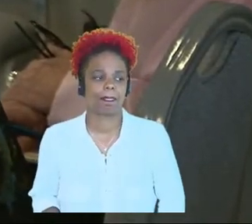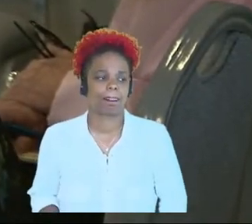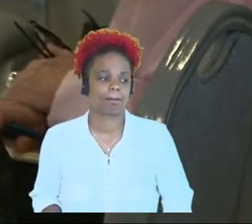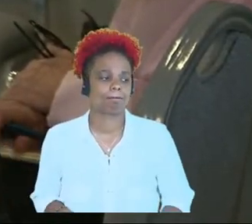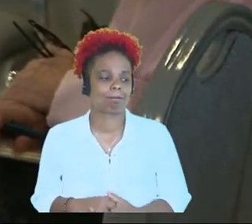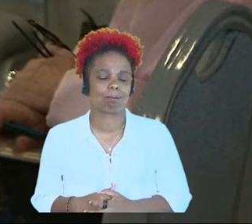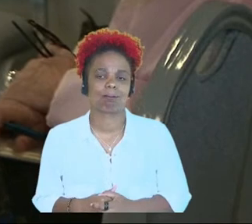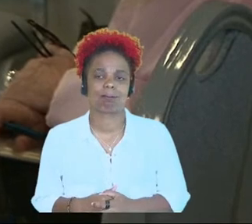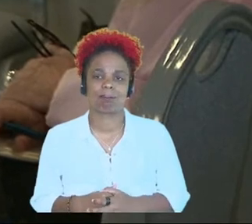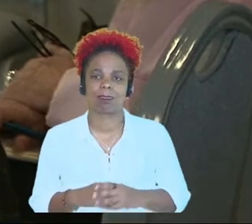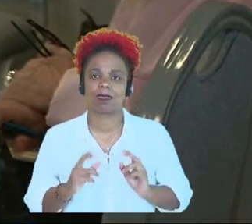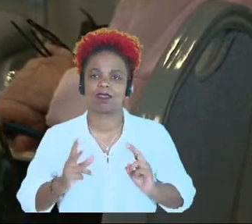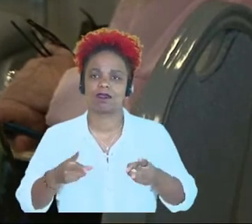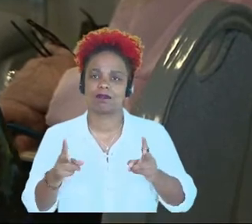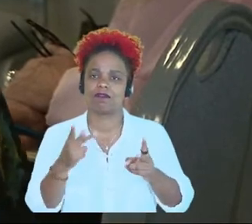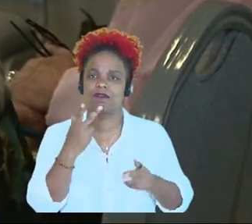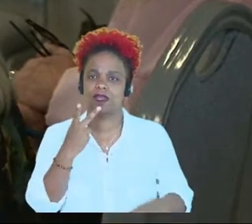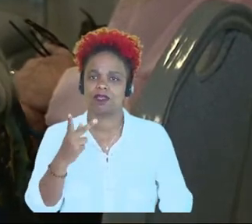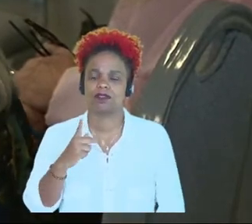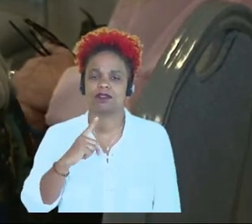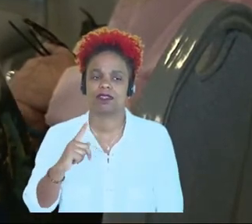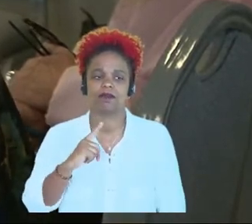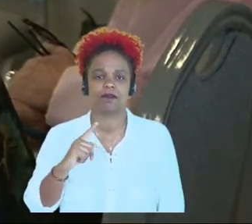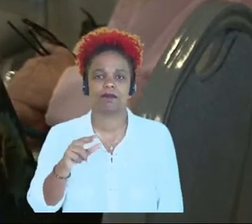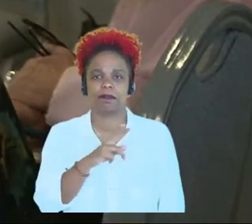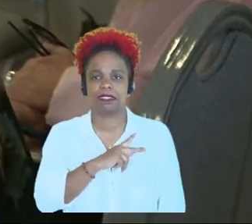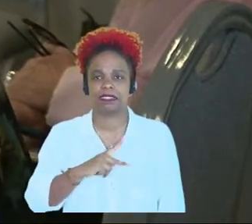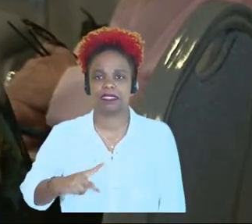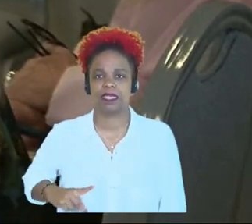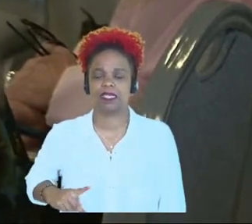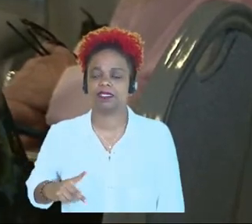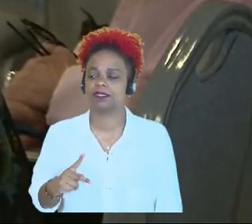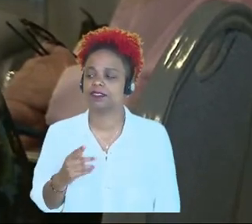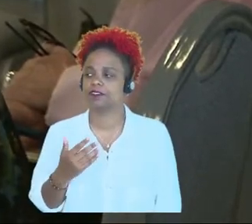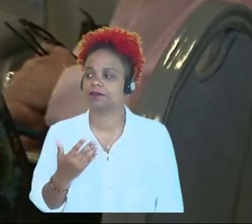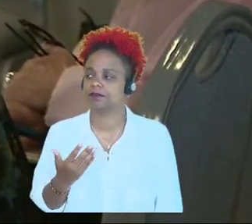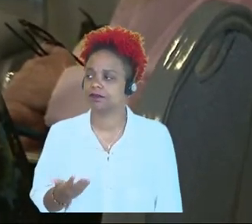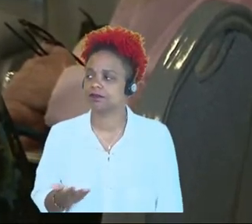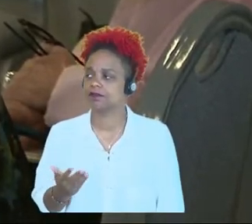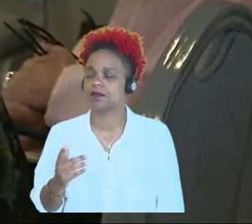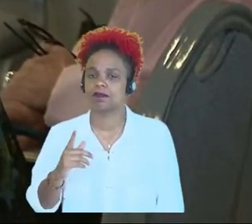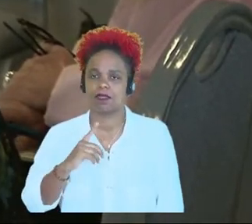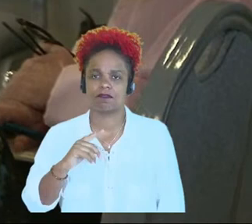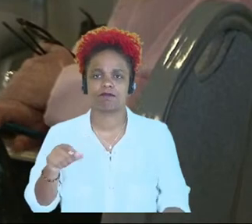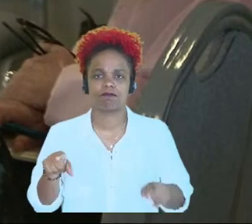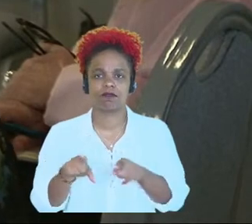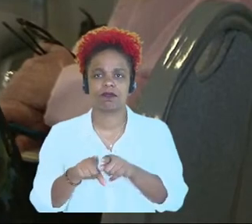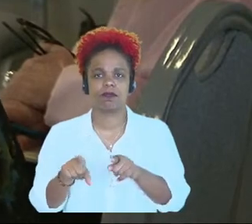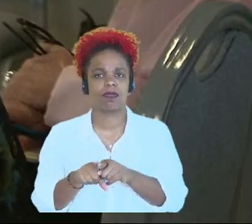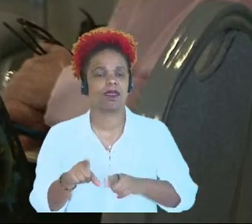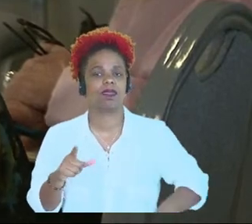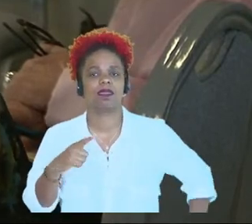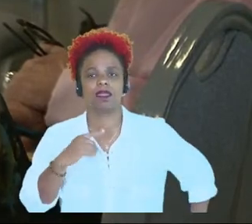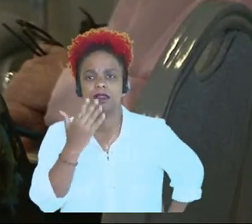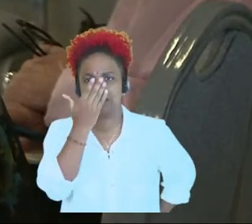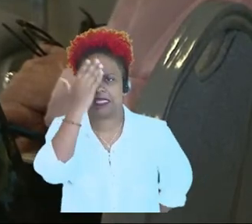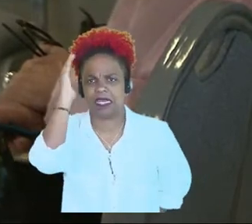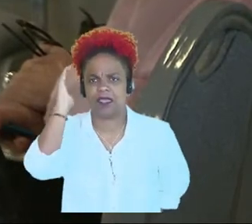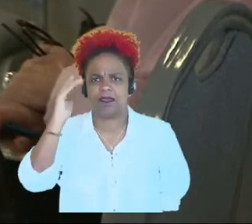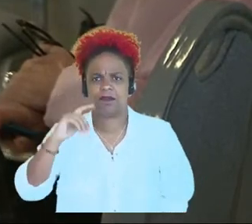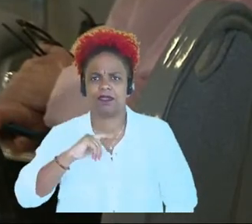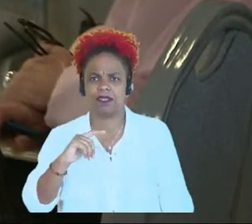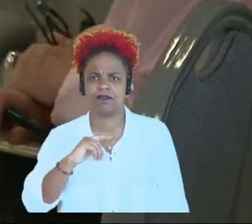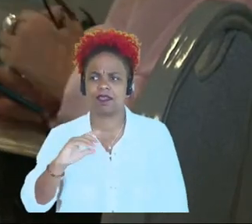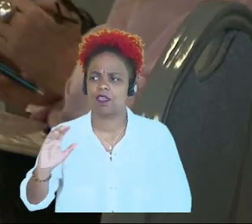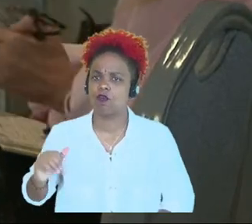Ele sempre disse de muitos ídolos, muitos presidentes ídolos. Isso se adere também ao que o Trump fez, do vice